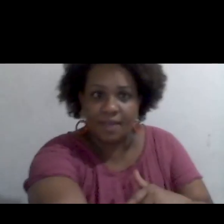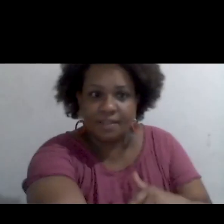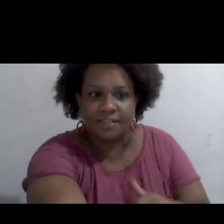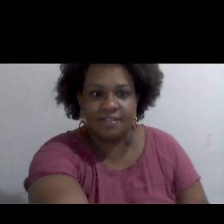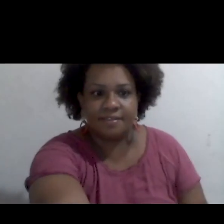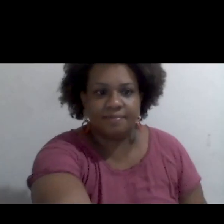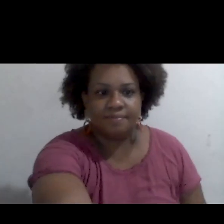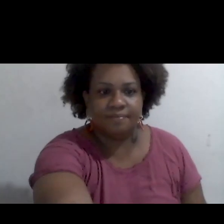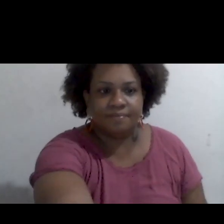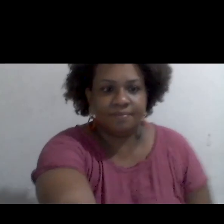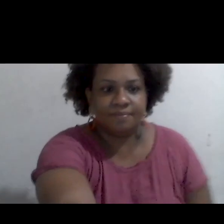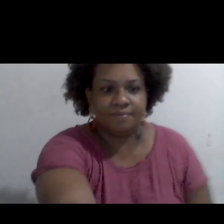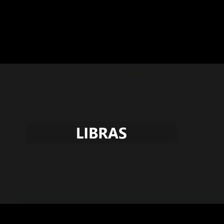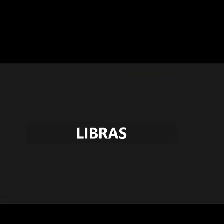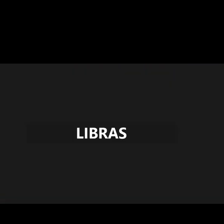Leonardo.